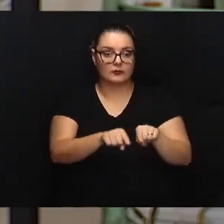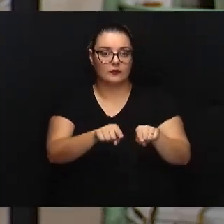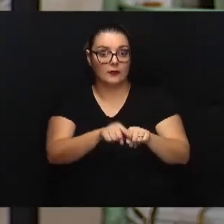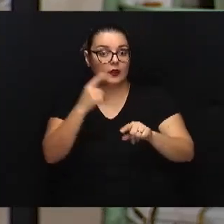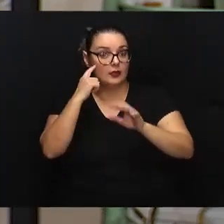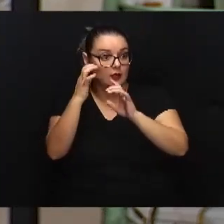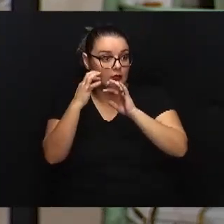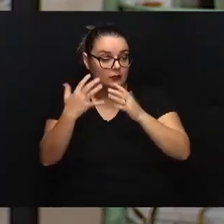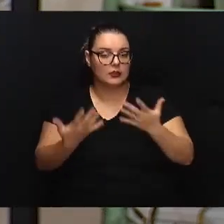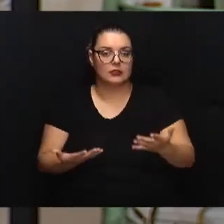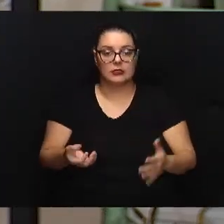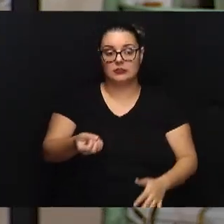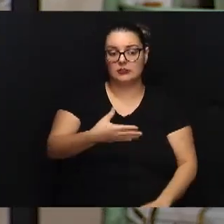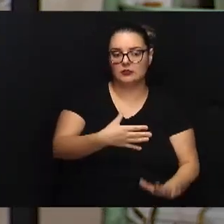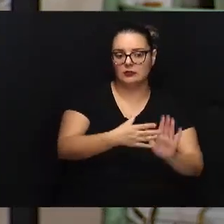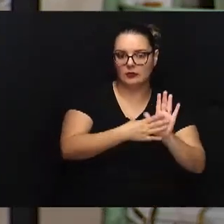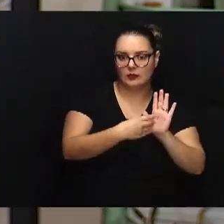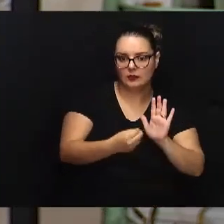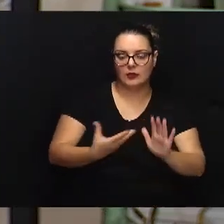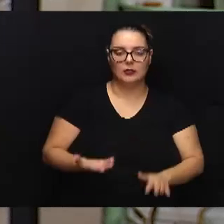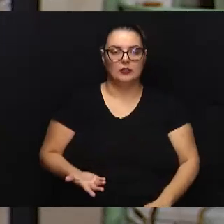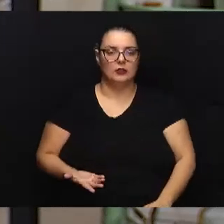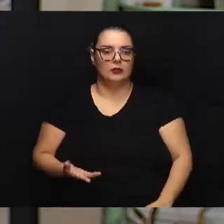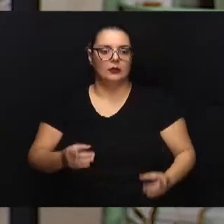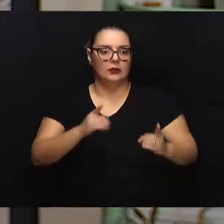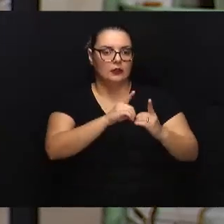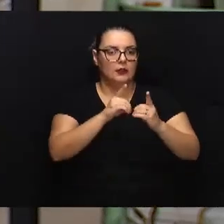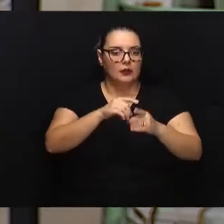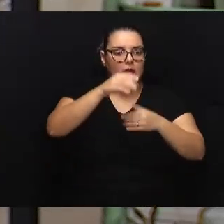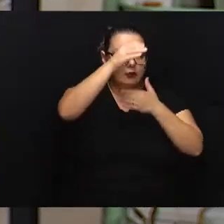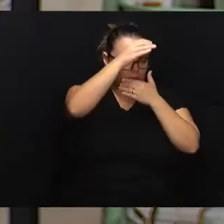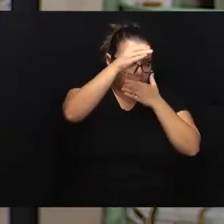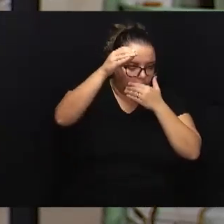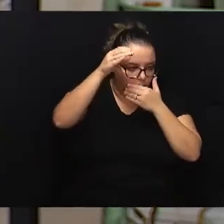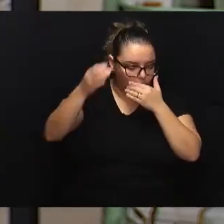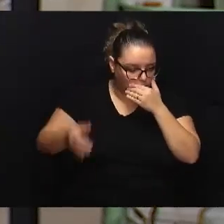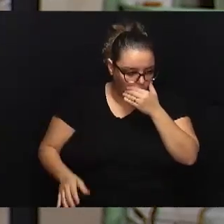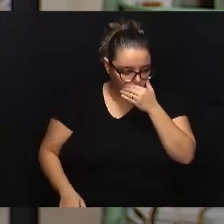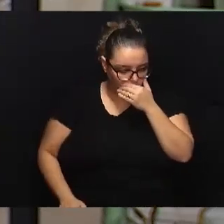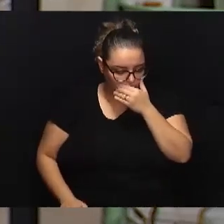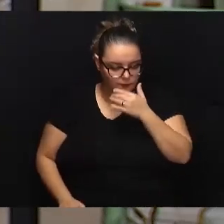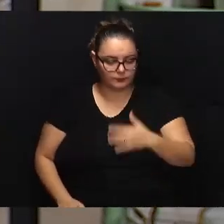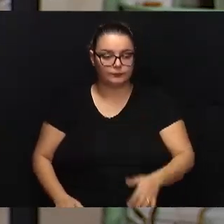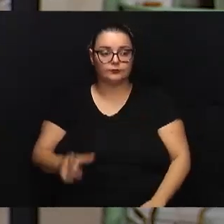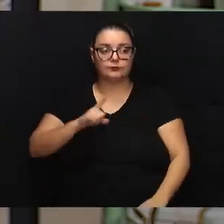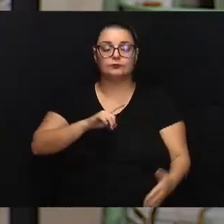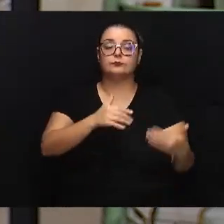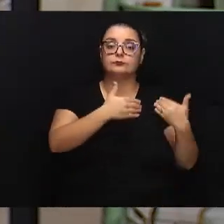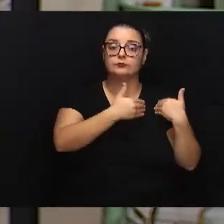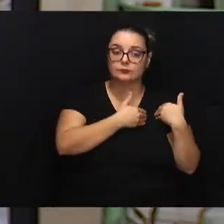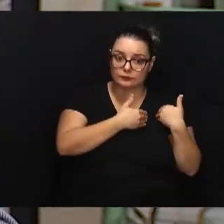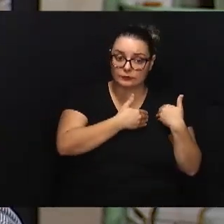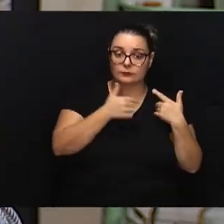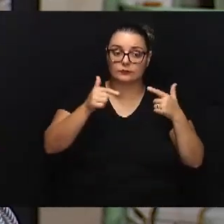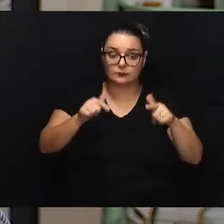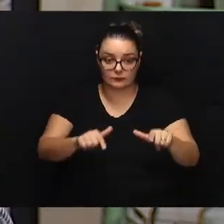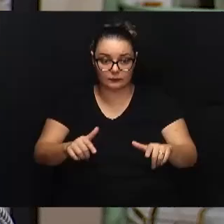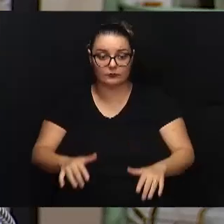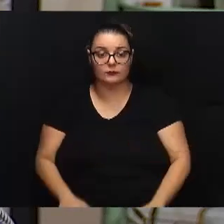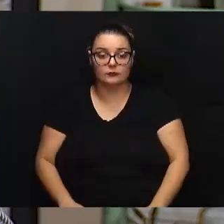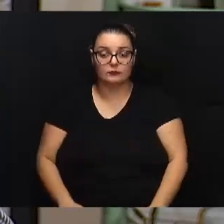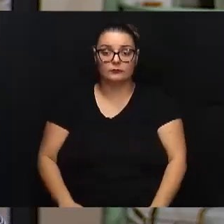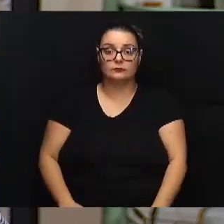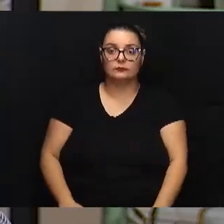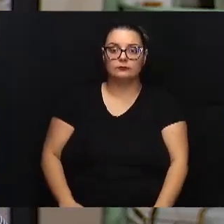novo modelo de atender o cliente, de ter essa responsabilidade de um espaço físico. Foi